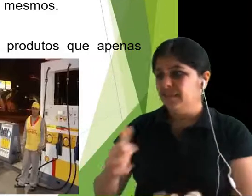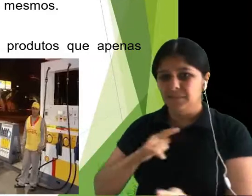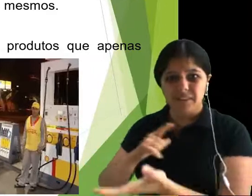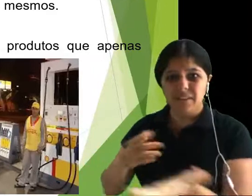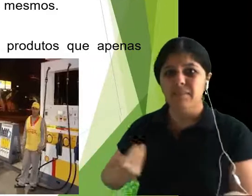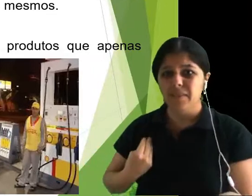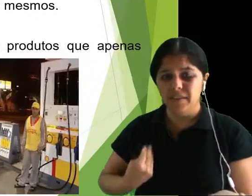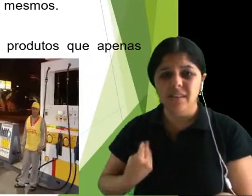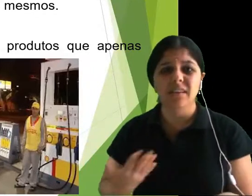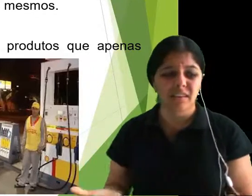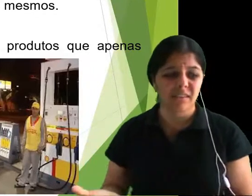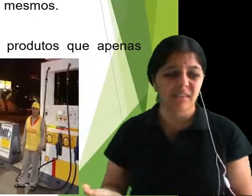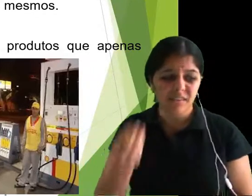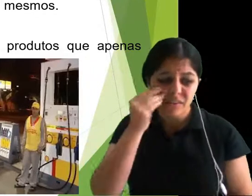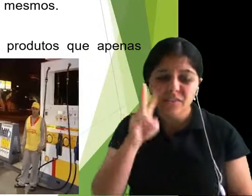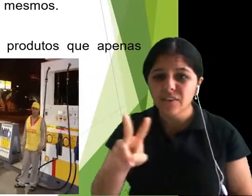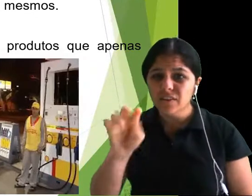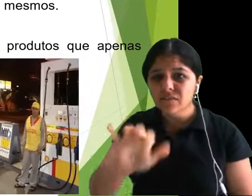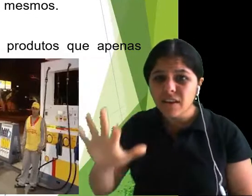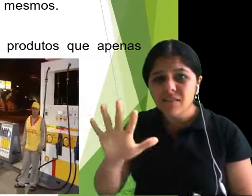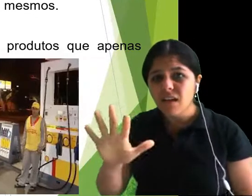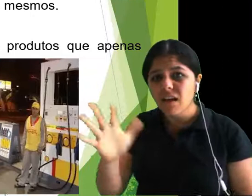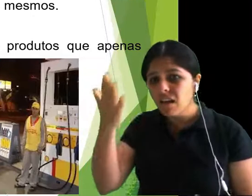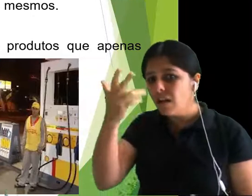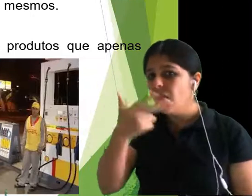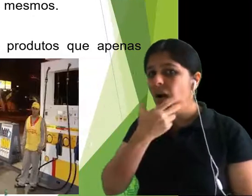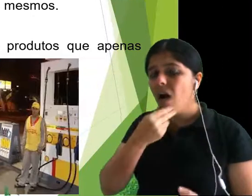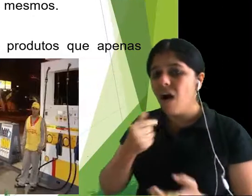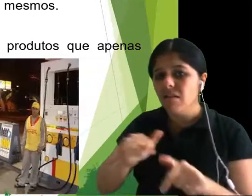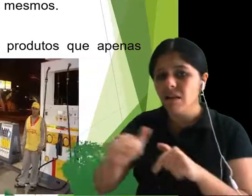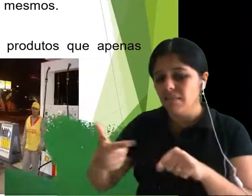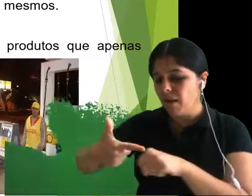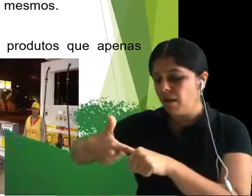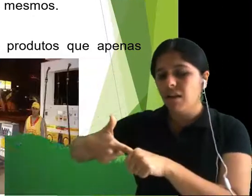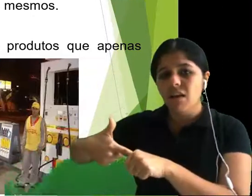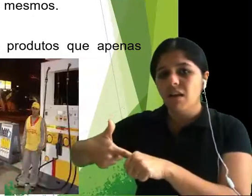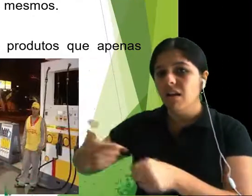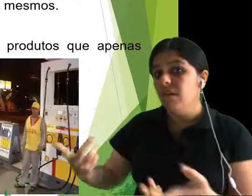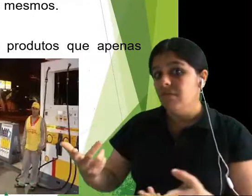fazem parte, aí está um exemplo, né, nessa foto, de um frentista de posto. Trabalha com